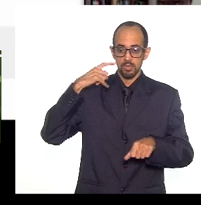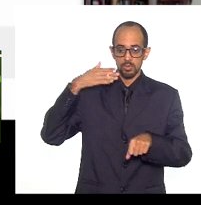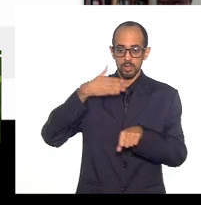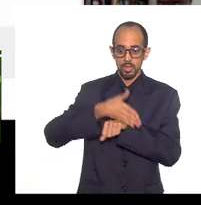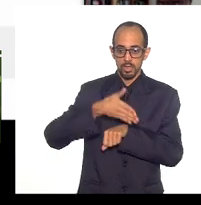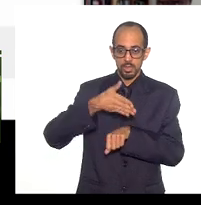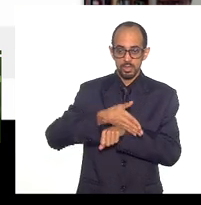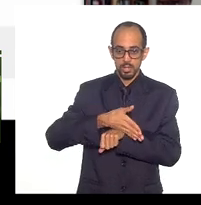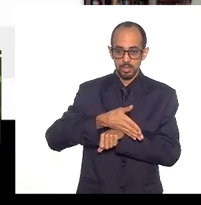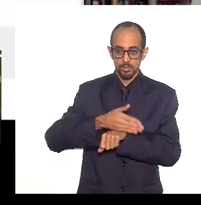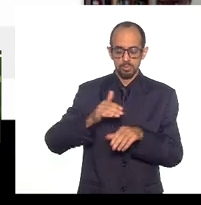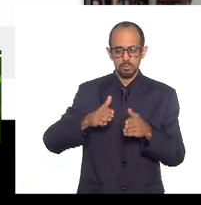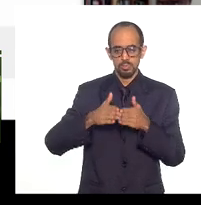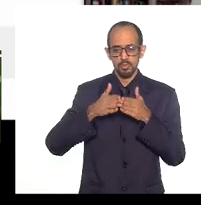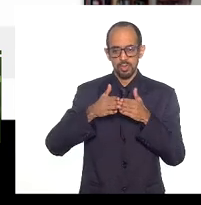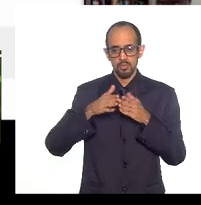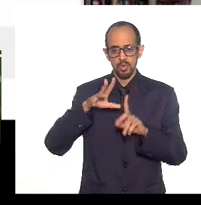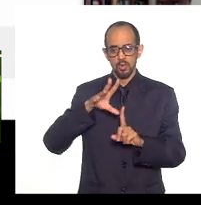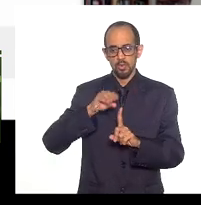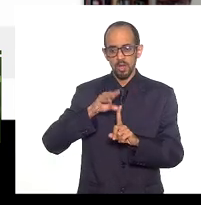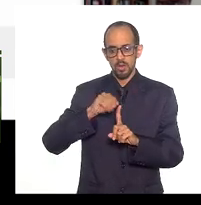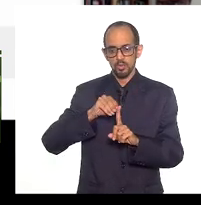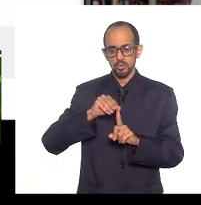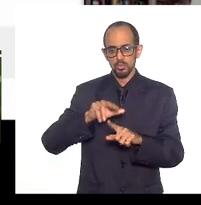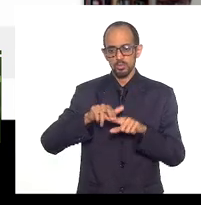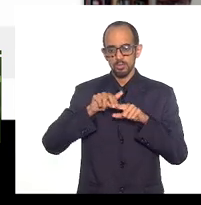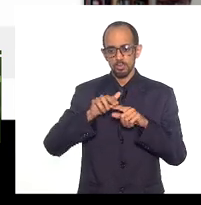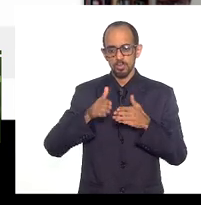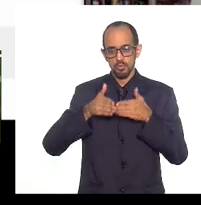Por favor, quem tiver com o áudio aberto, fecha.